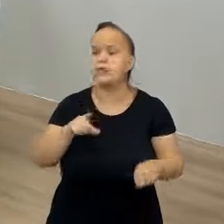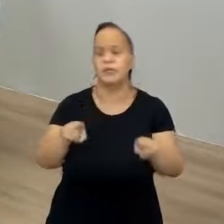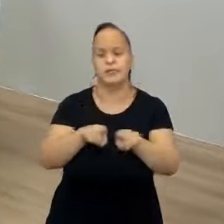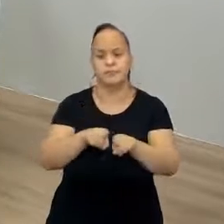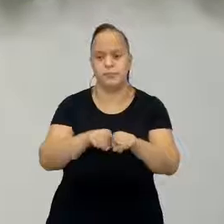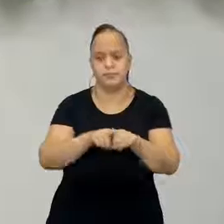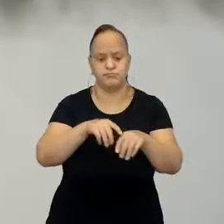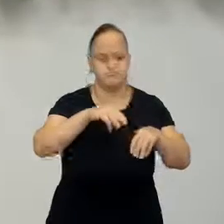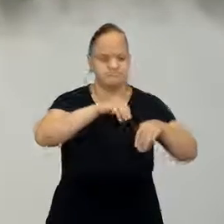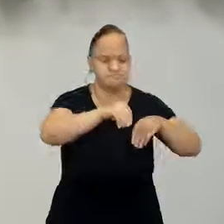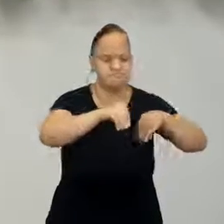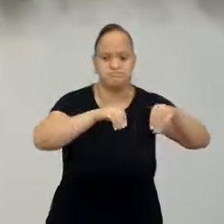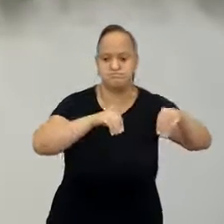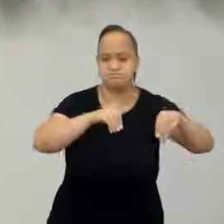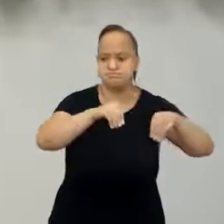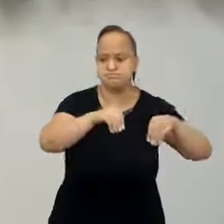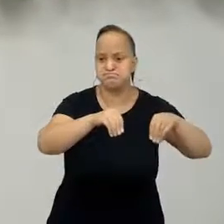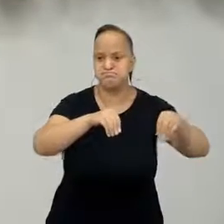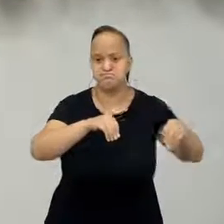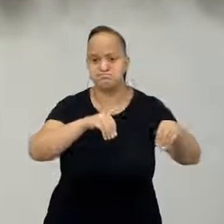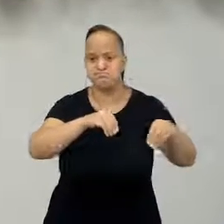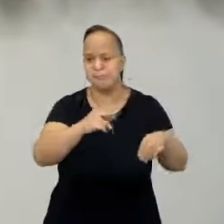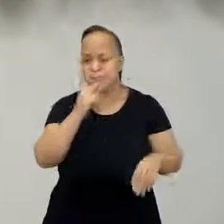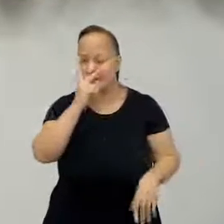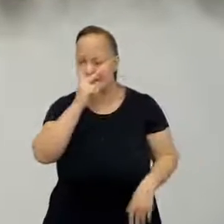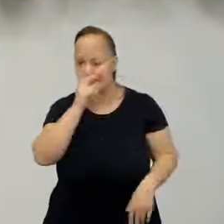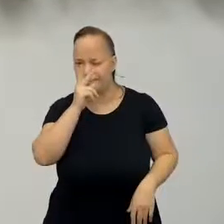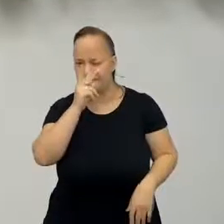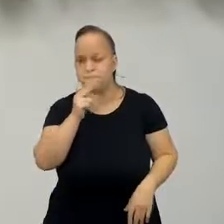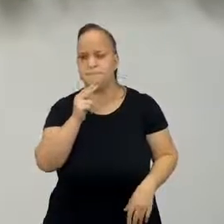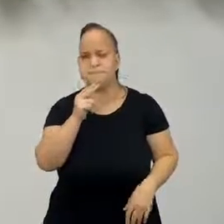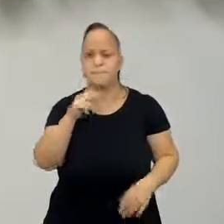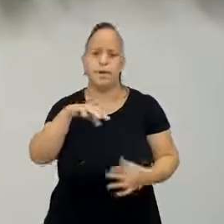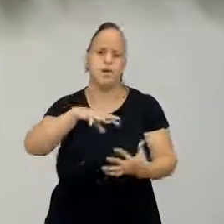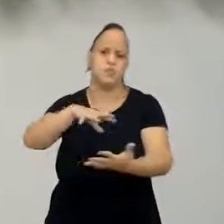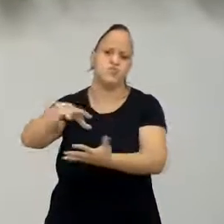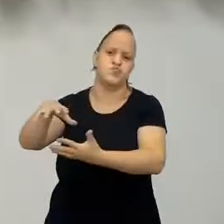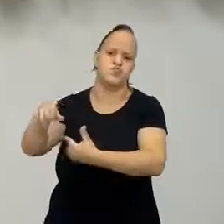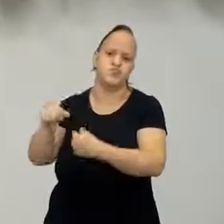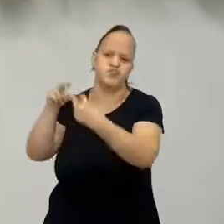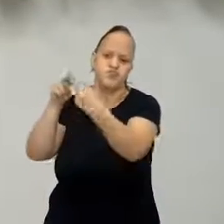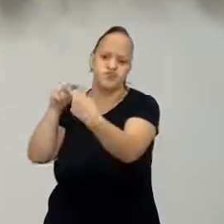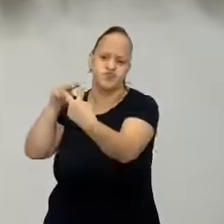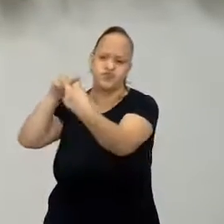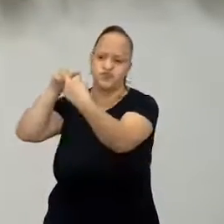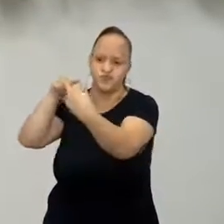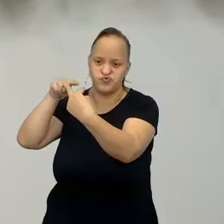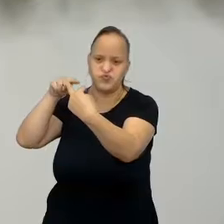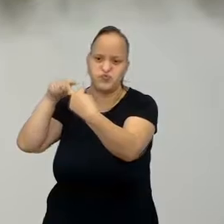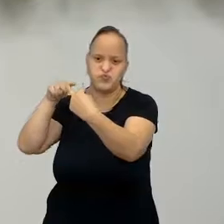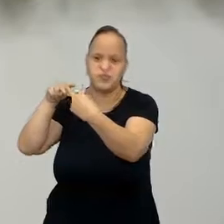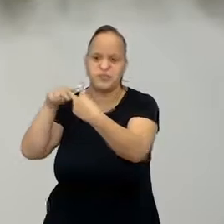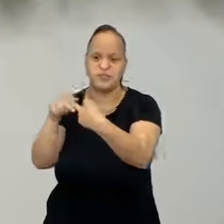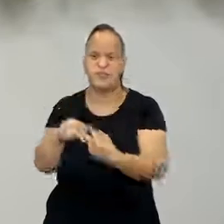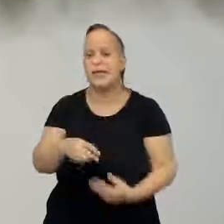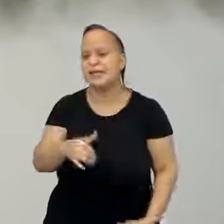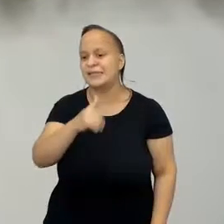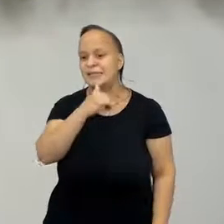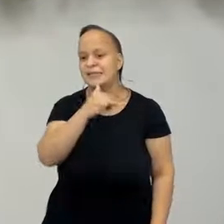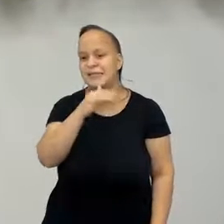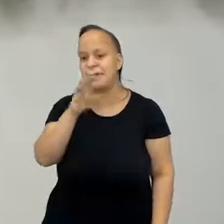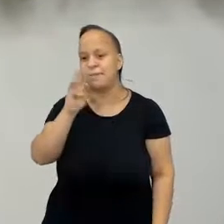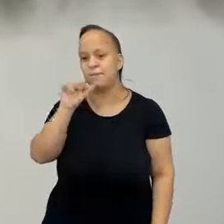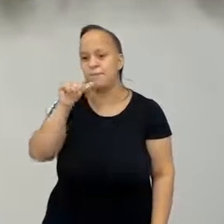simulam também esse mundo virtual, banco imobiliário, algumas outras, né, algumas outras brincadeiras